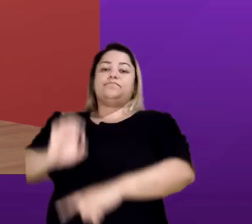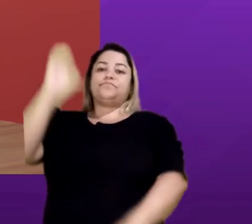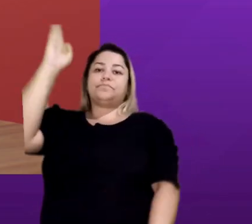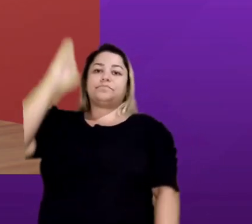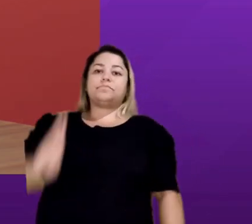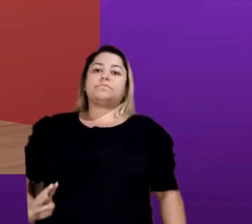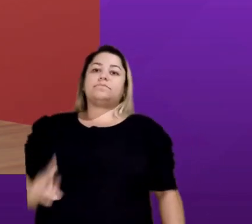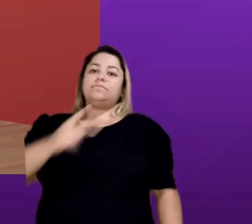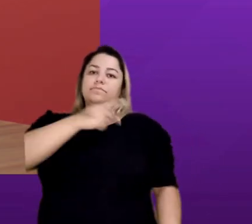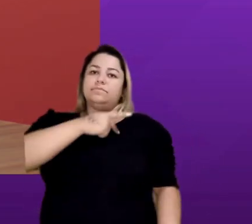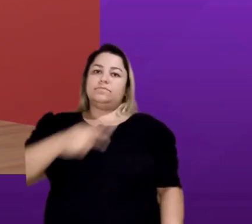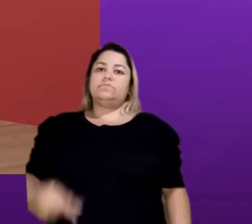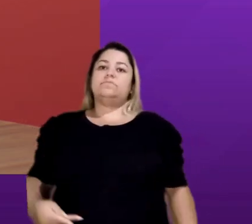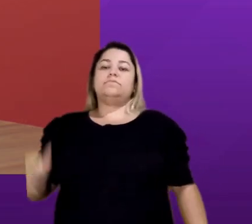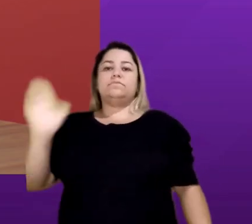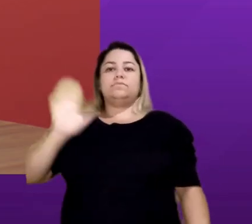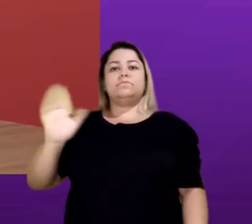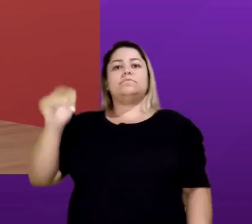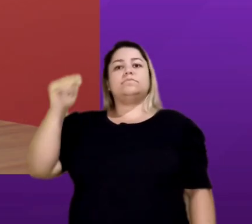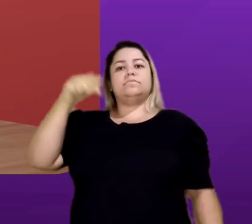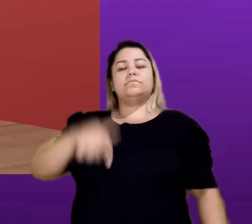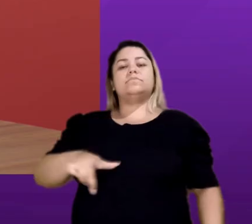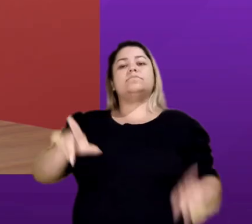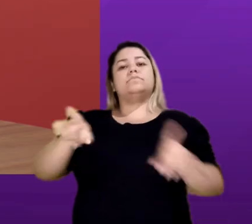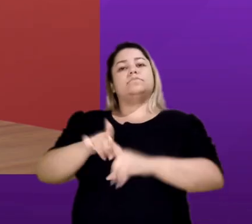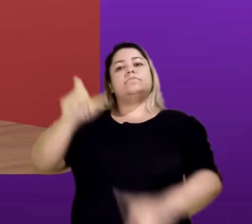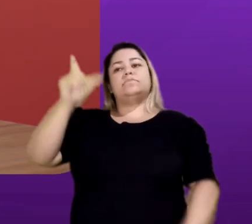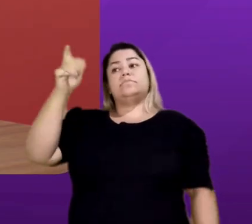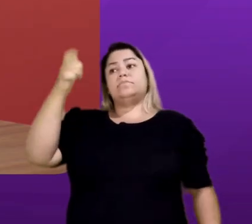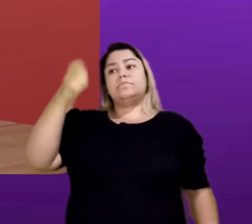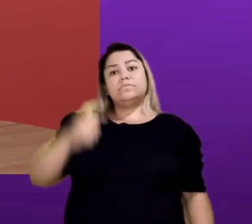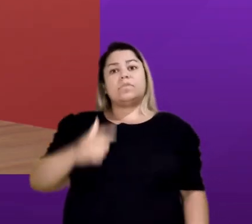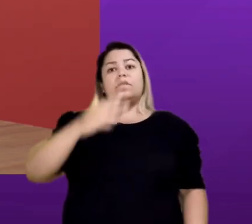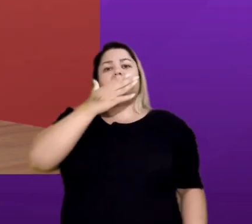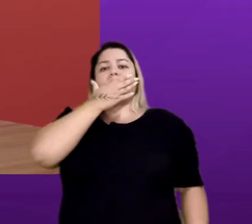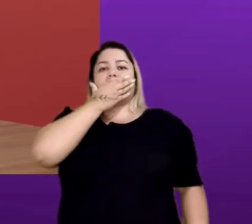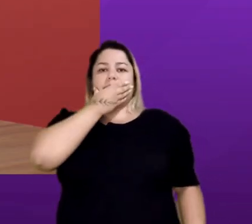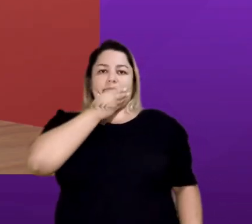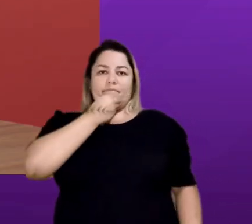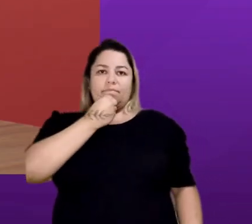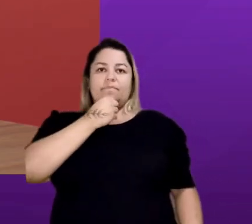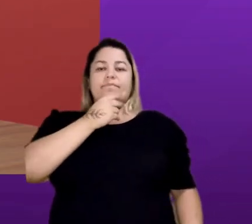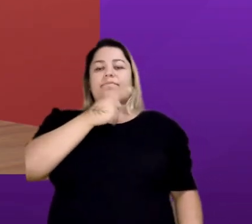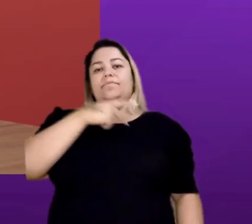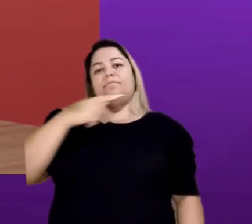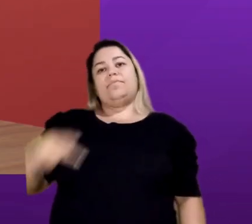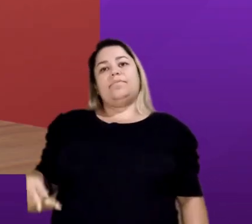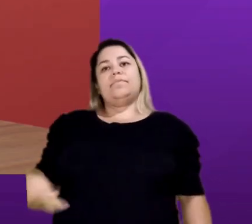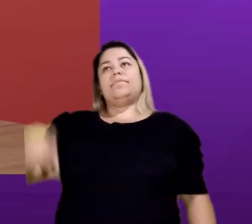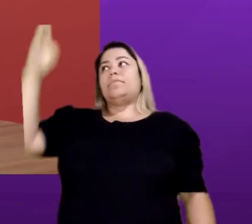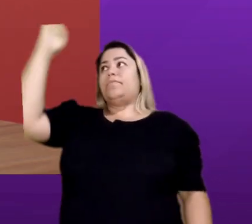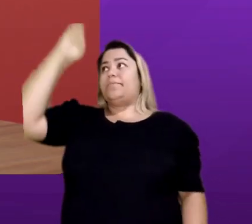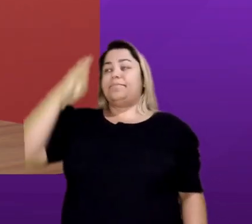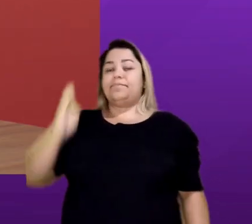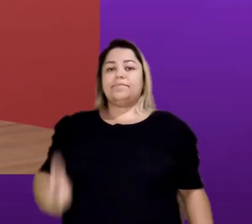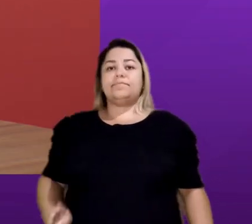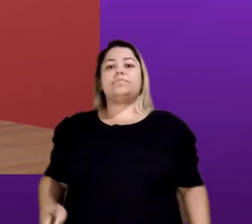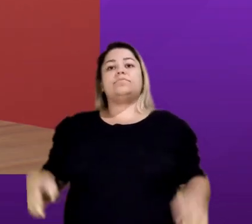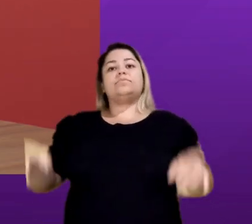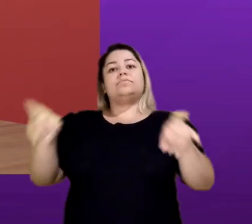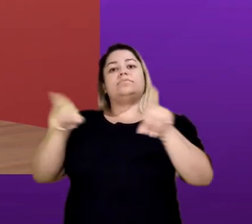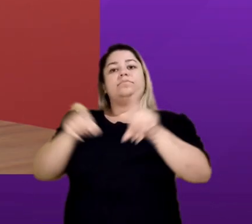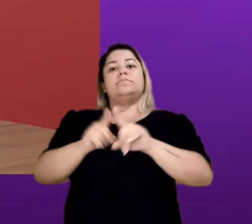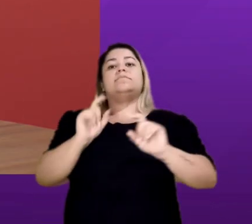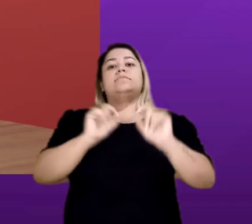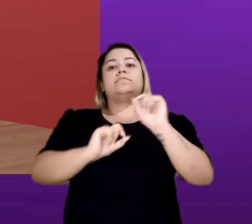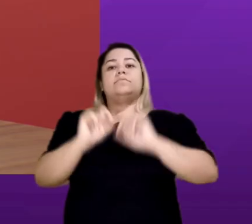Lula, daqui do seu privilégio de ser homem, de ser o presidente da República, rechaçar toda